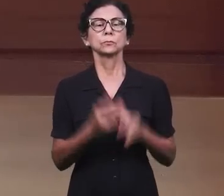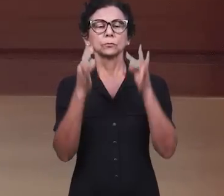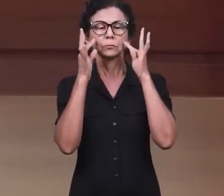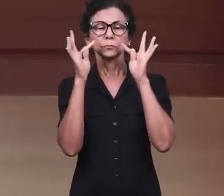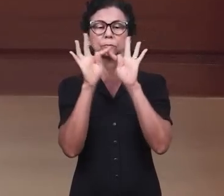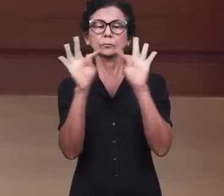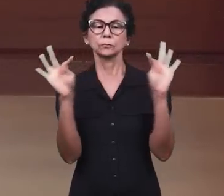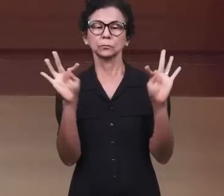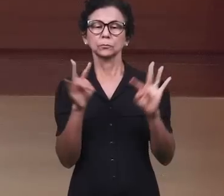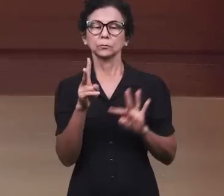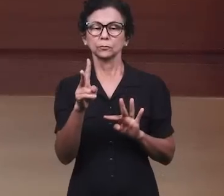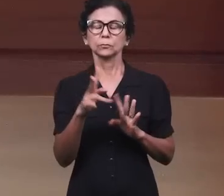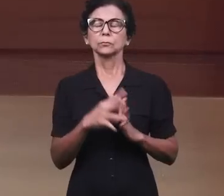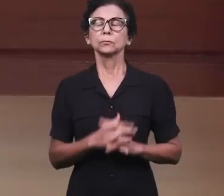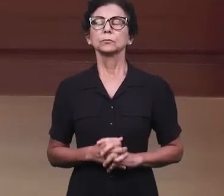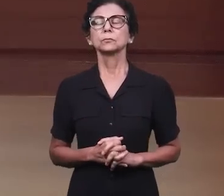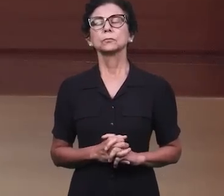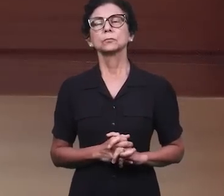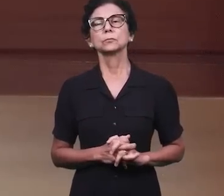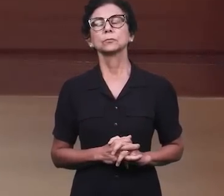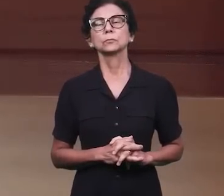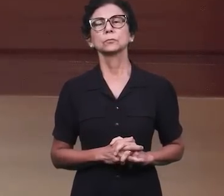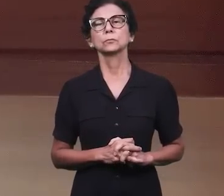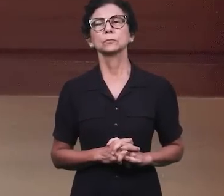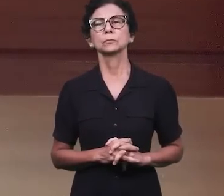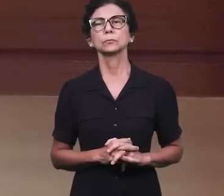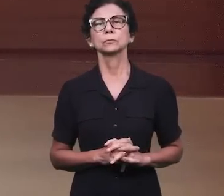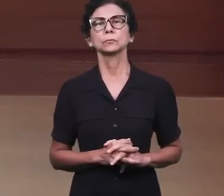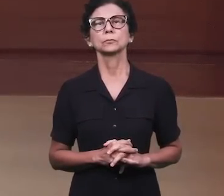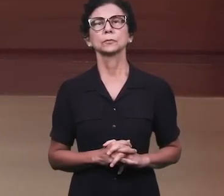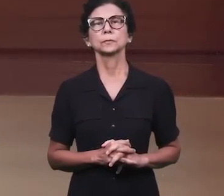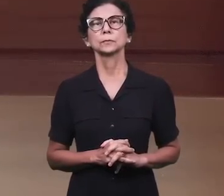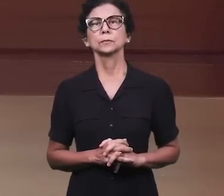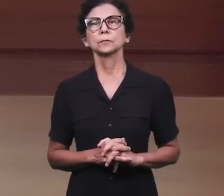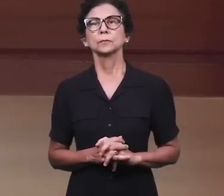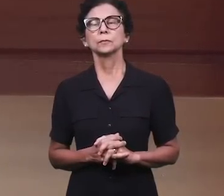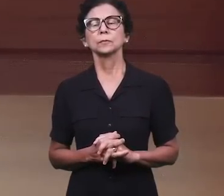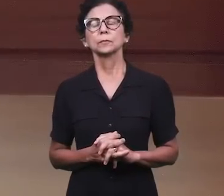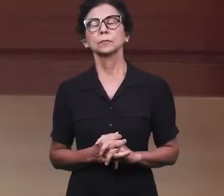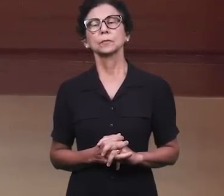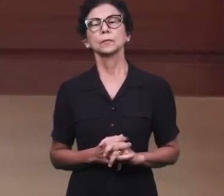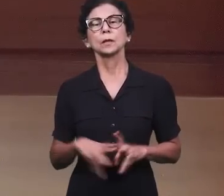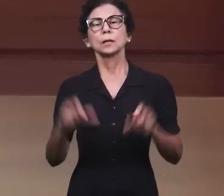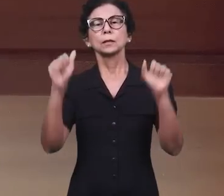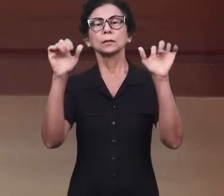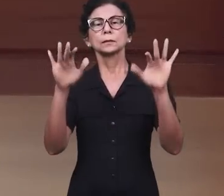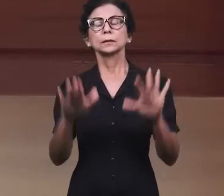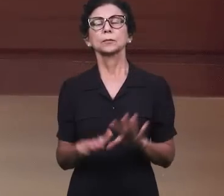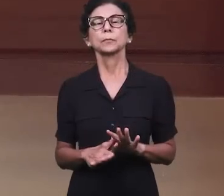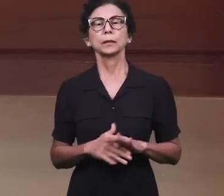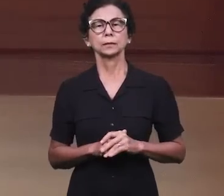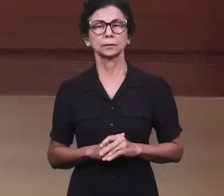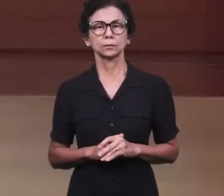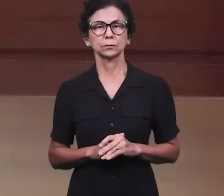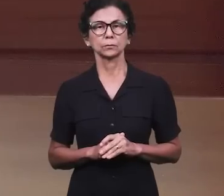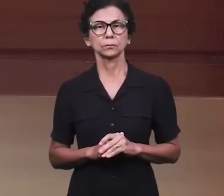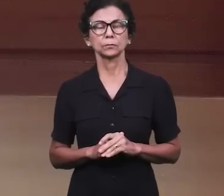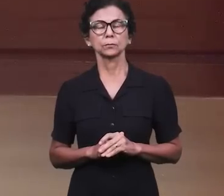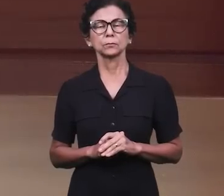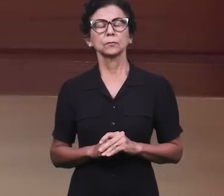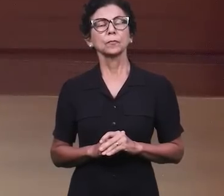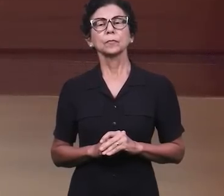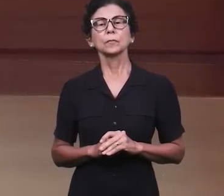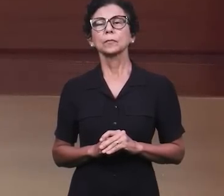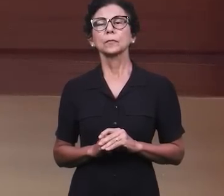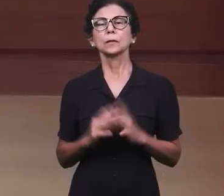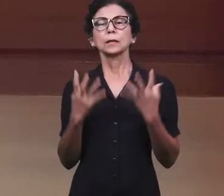testeira entre os seus olhos. Então, a gente vê aqui a herança, como que nós alcançamos essa bênção, que foi o texto